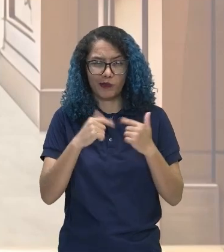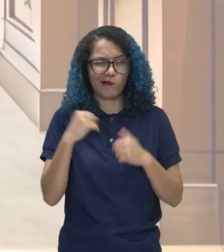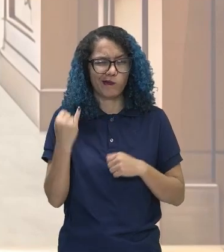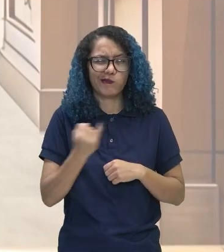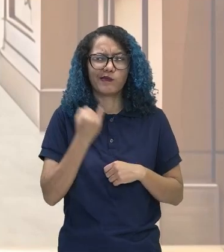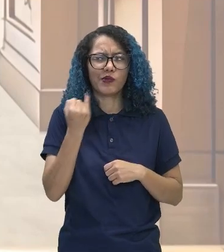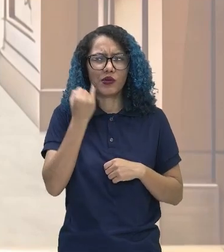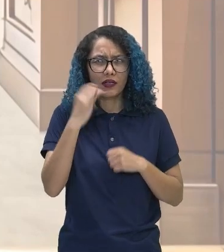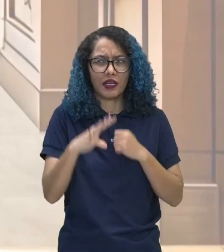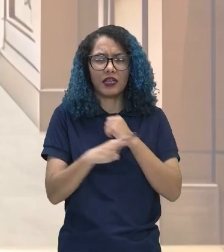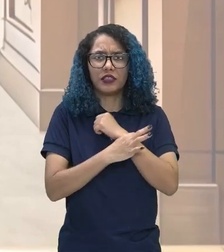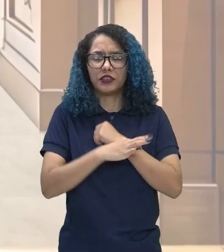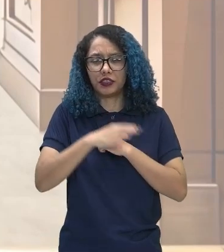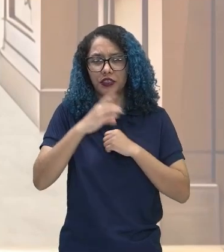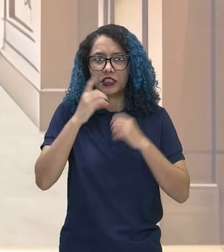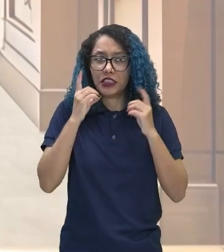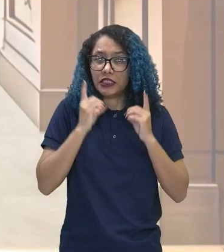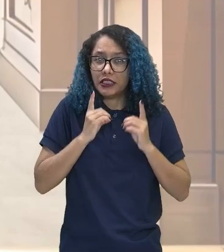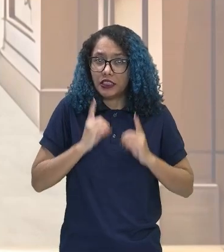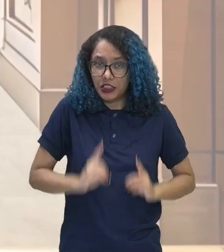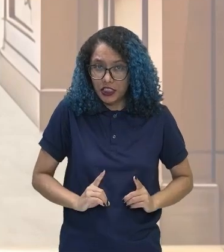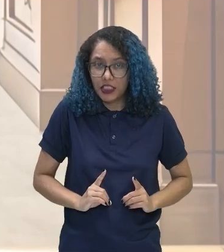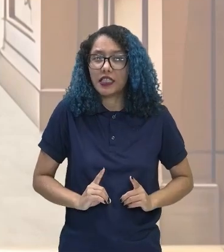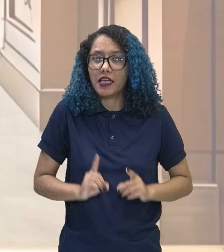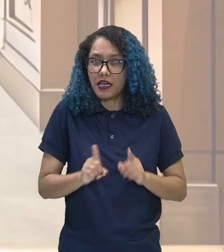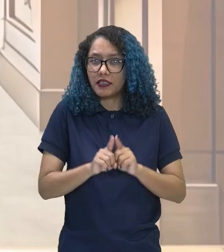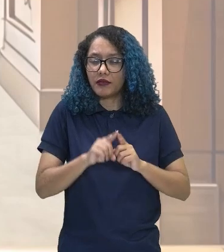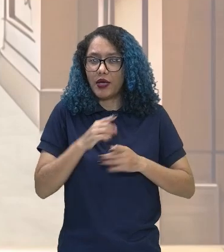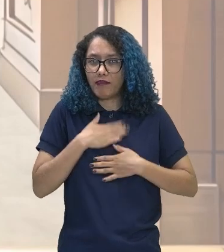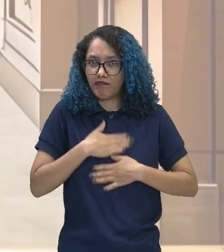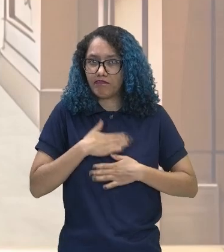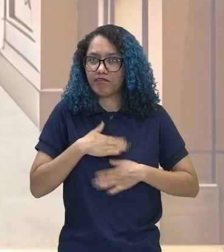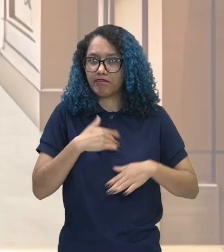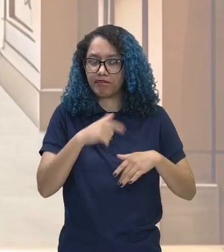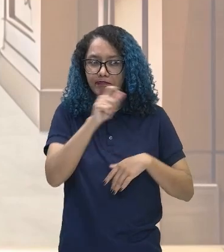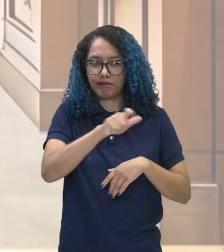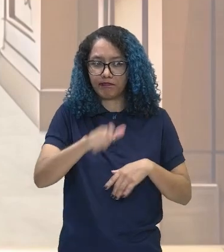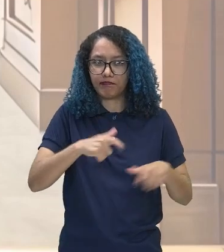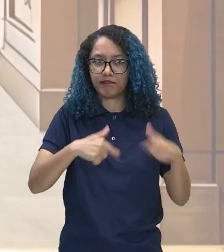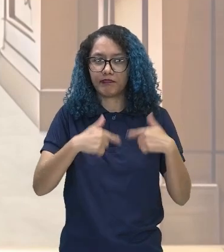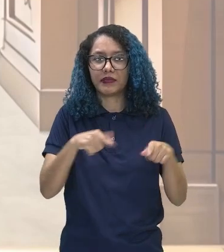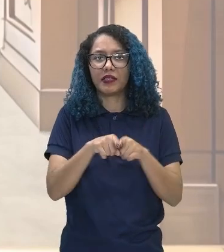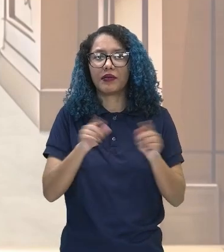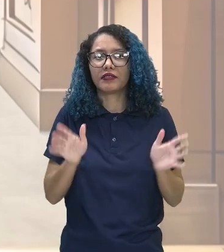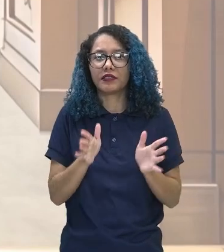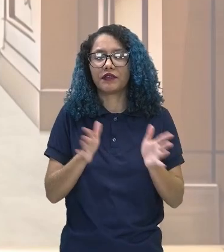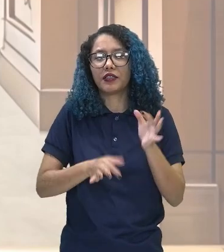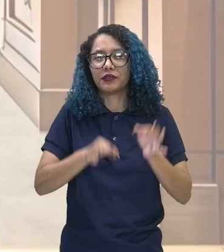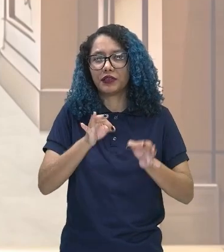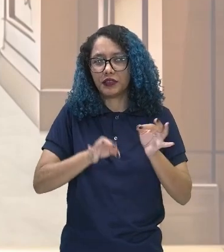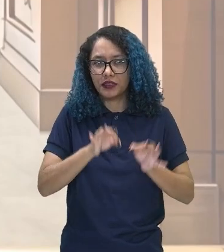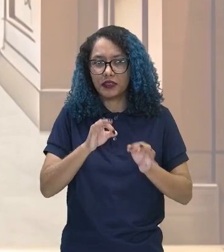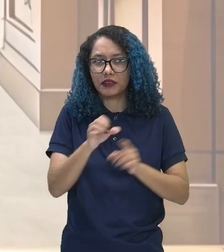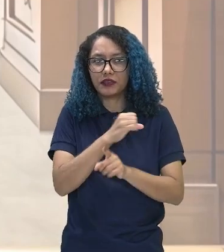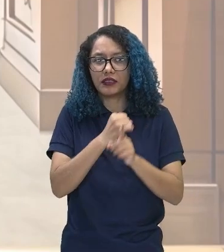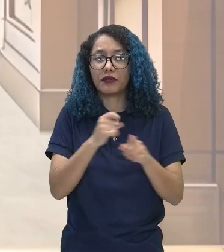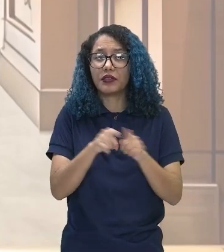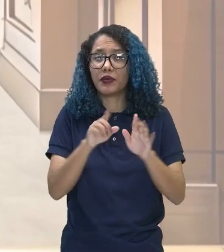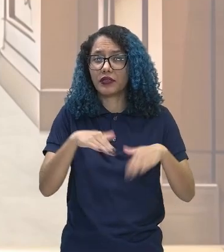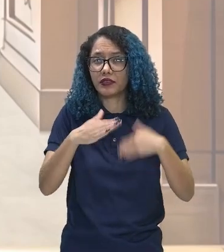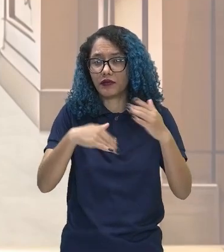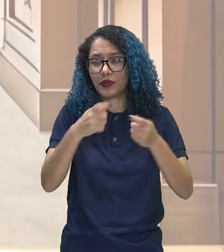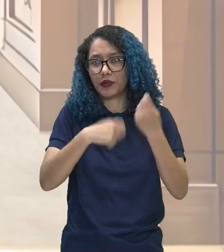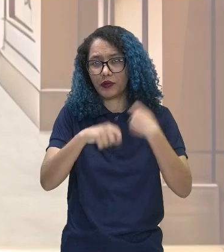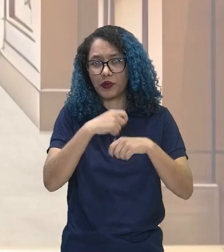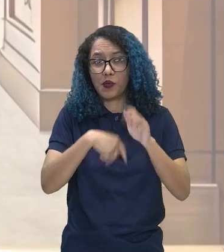garantir a dignidade e o bem-estar dos trabalhadores, além de promover a justiça social e o desenvolvimento econômico de um país.